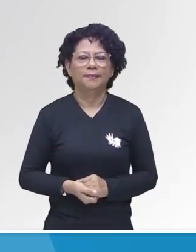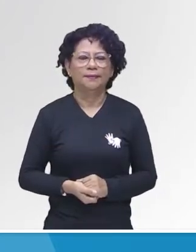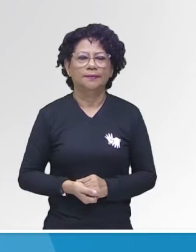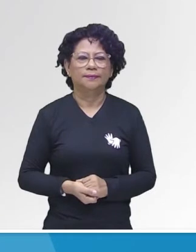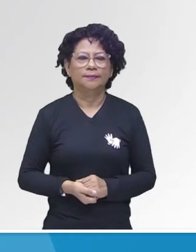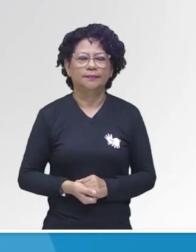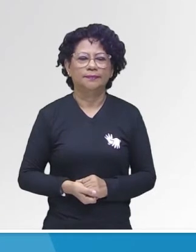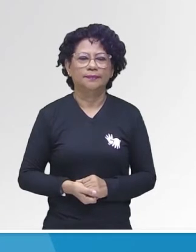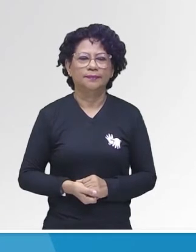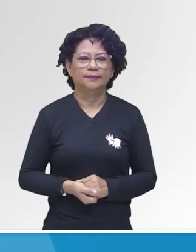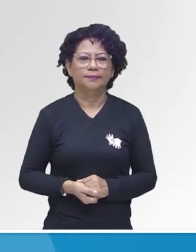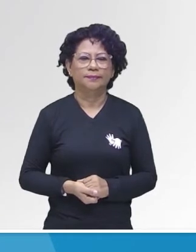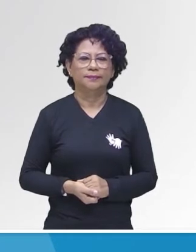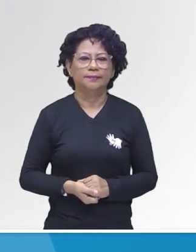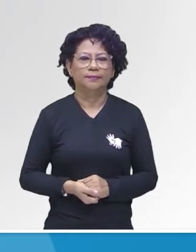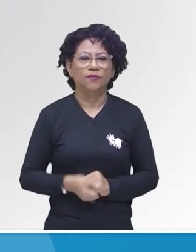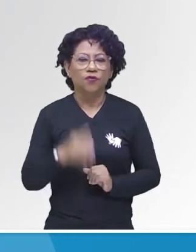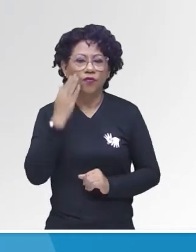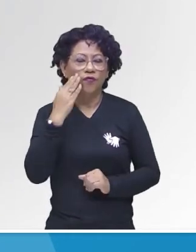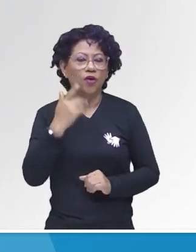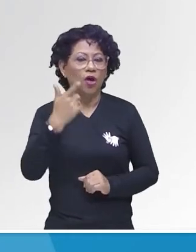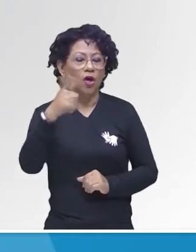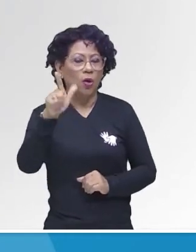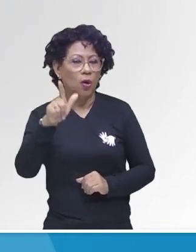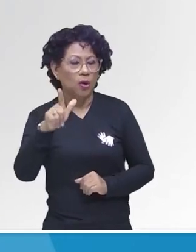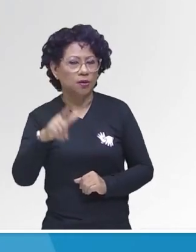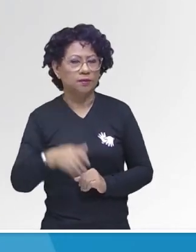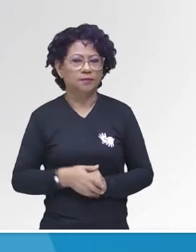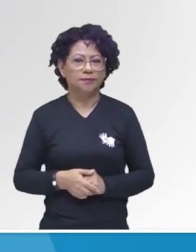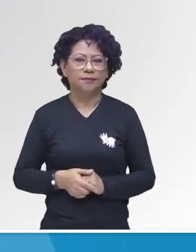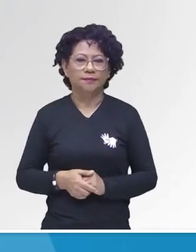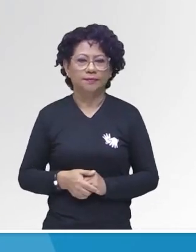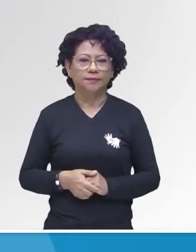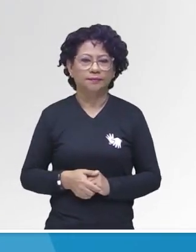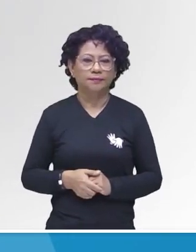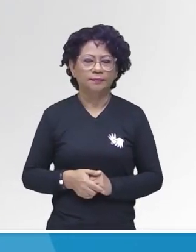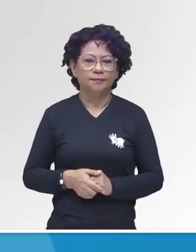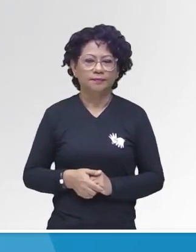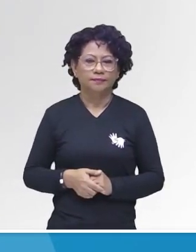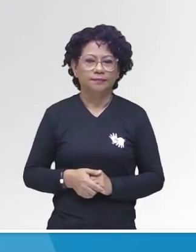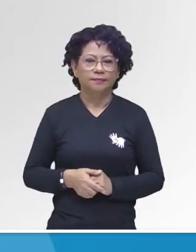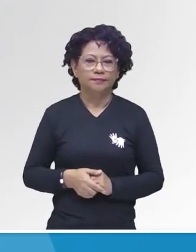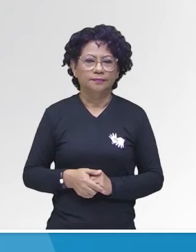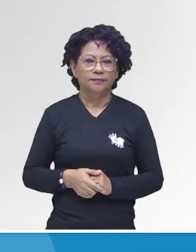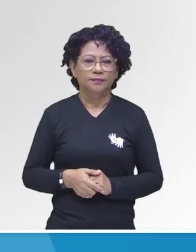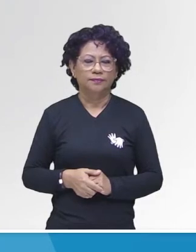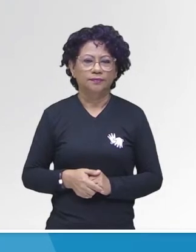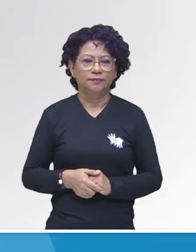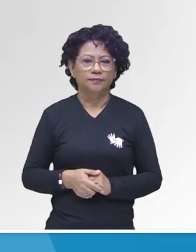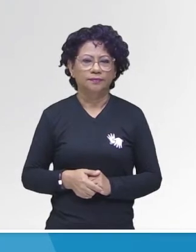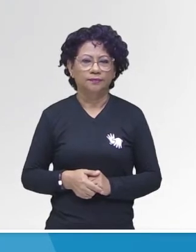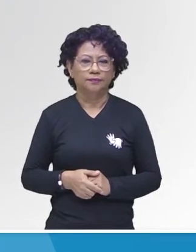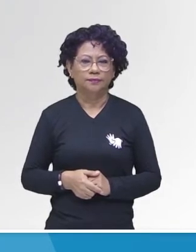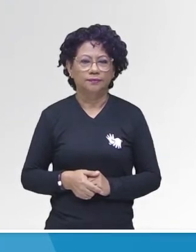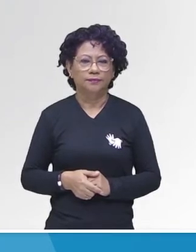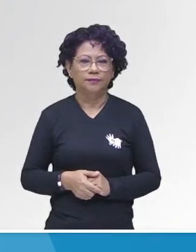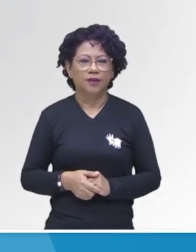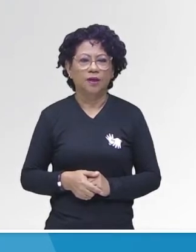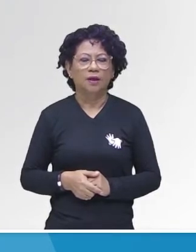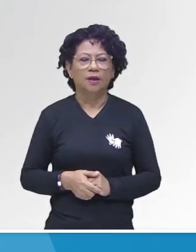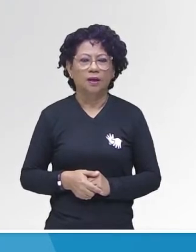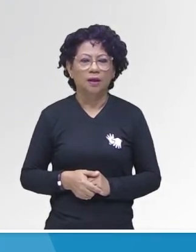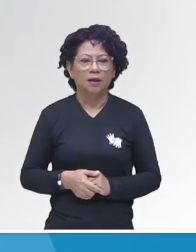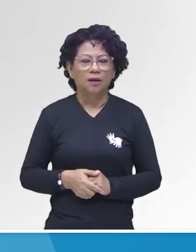Vamos seguir em frente agora, fazendo mais análises com relação a essas posições. Olha só, então, com relação